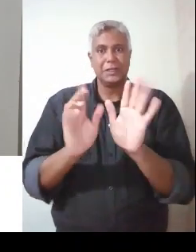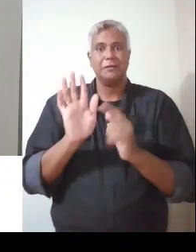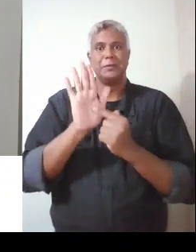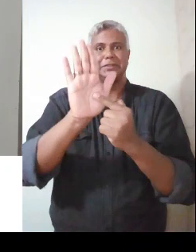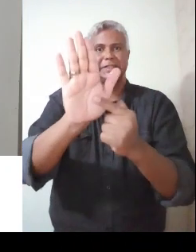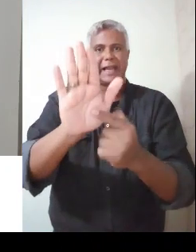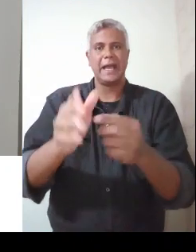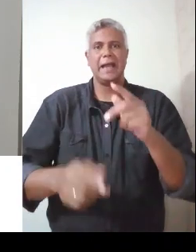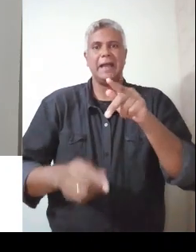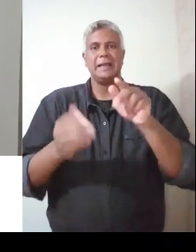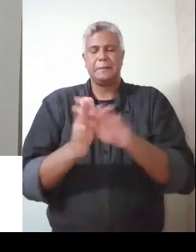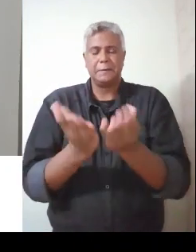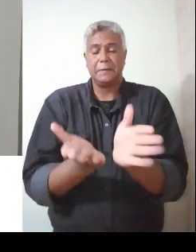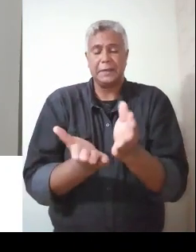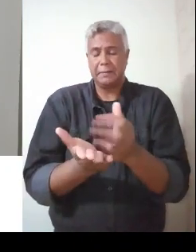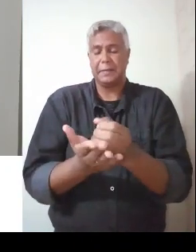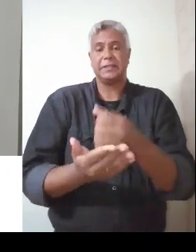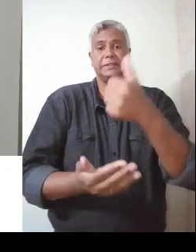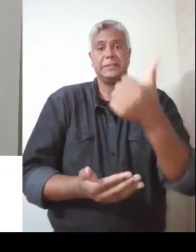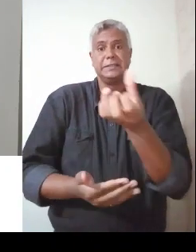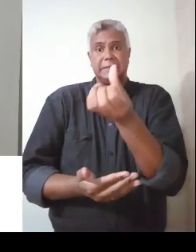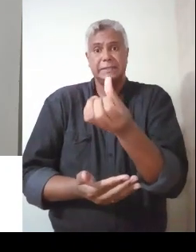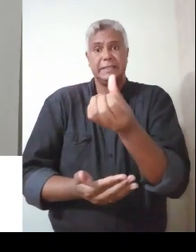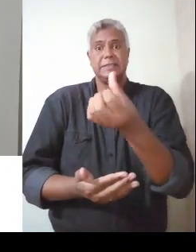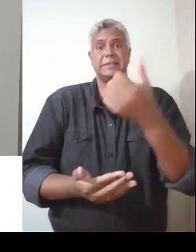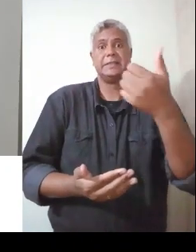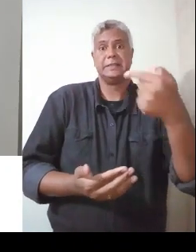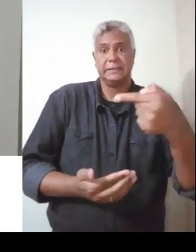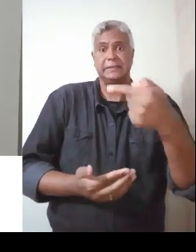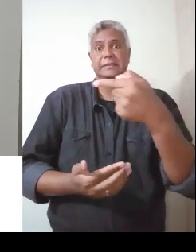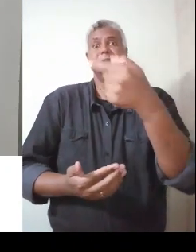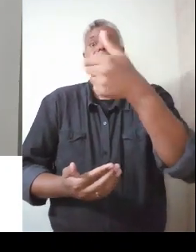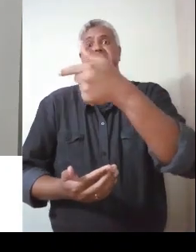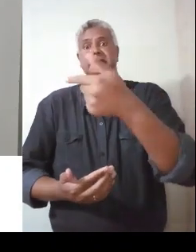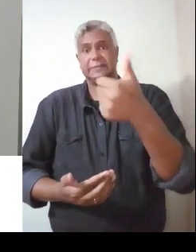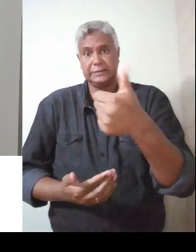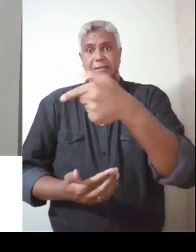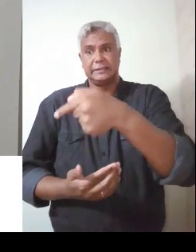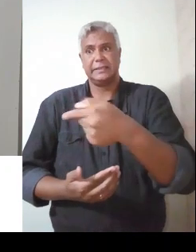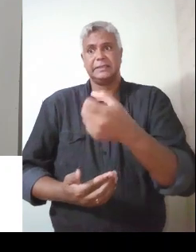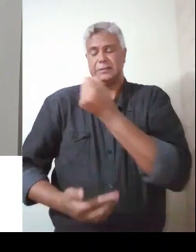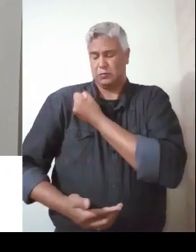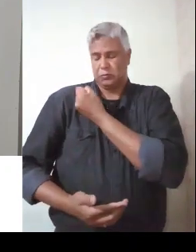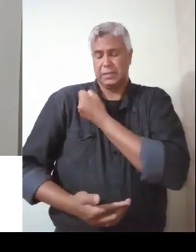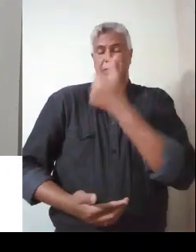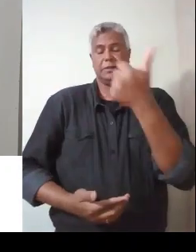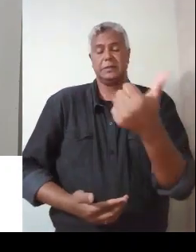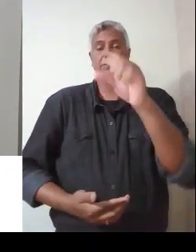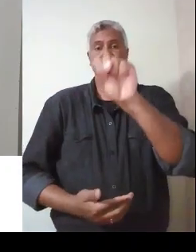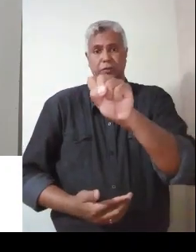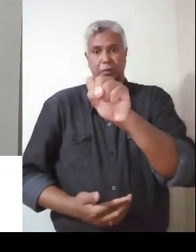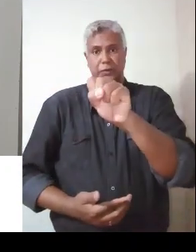na página 16, 17 e 18. Da página 16, eu recomendo que